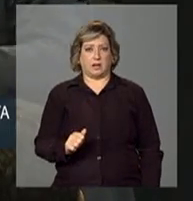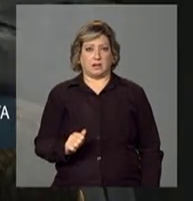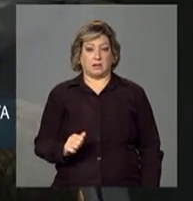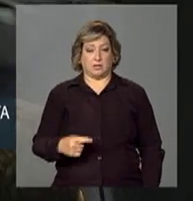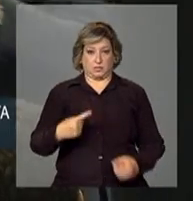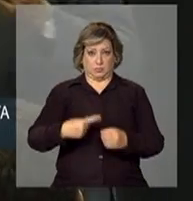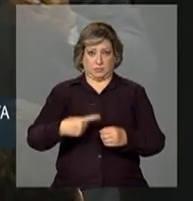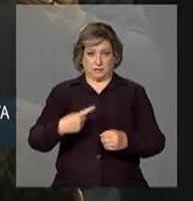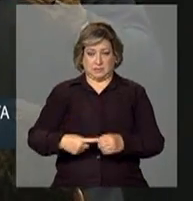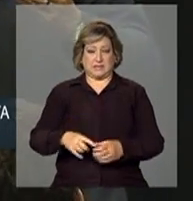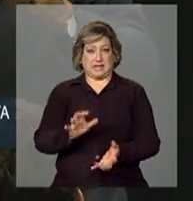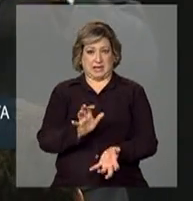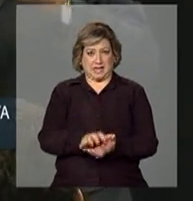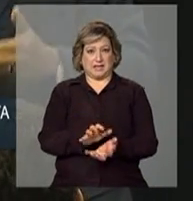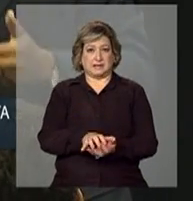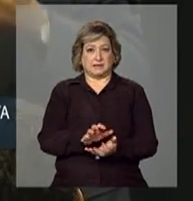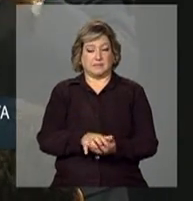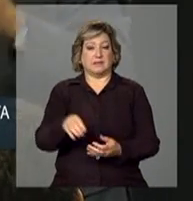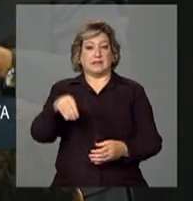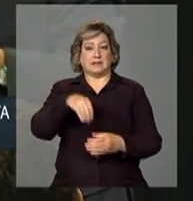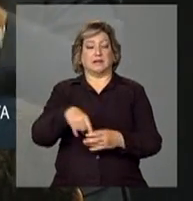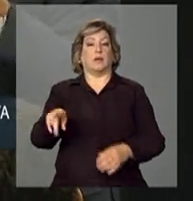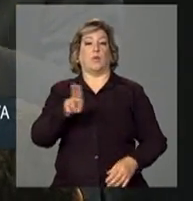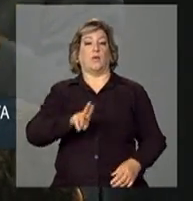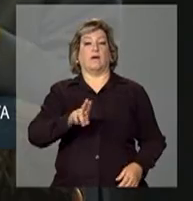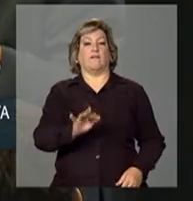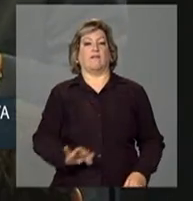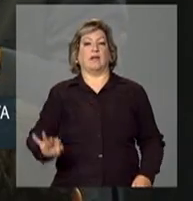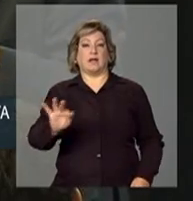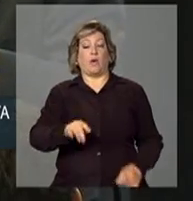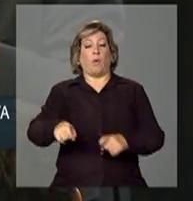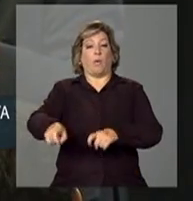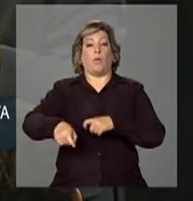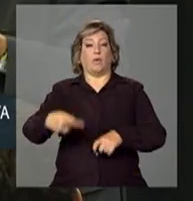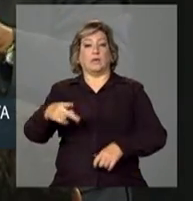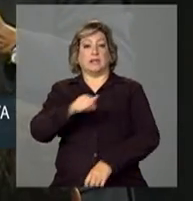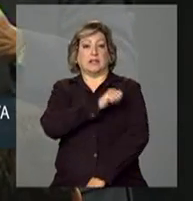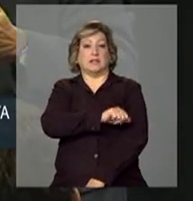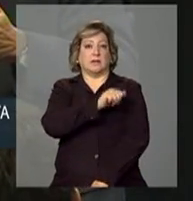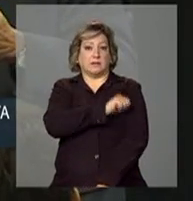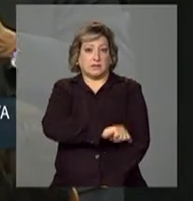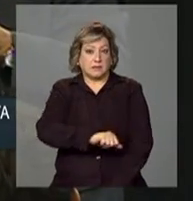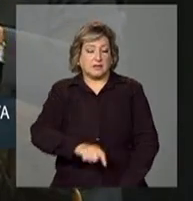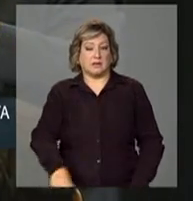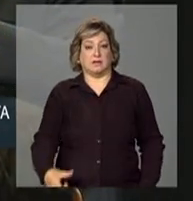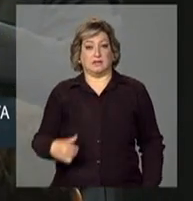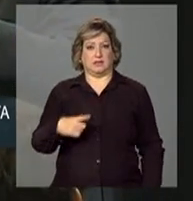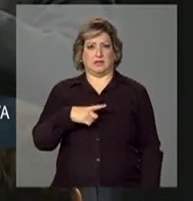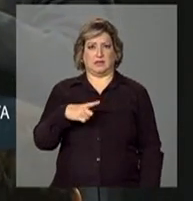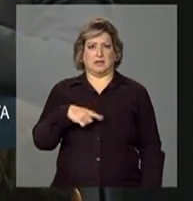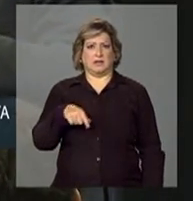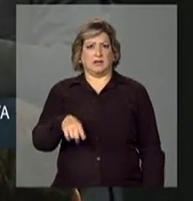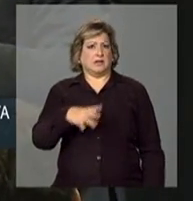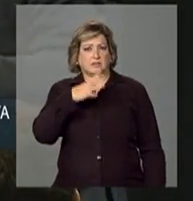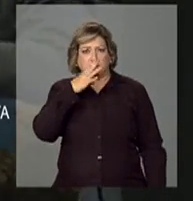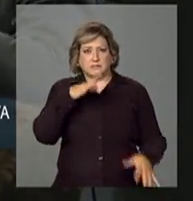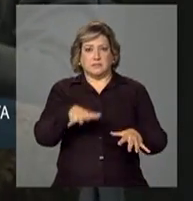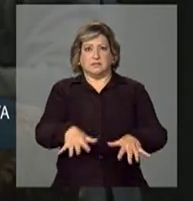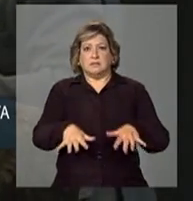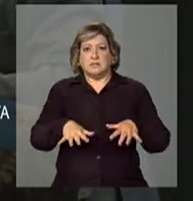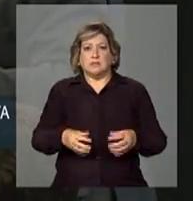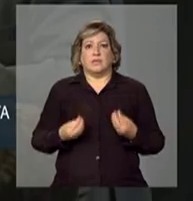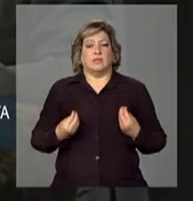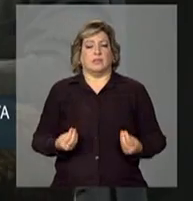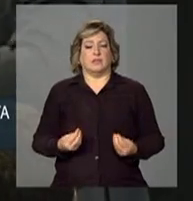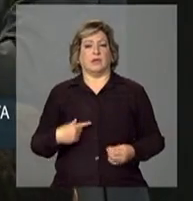de Recife e lá na Universidade Federal Rural do Rio de Janeiro, em Seropédica. Isso é espantoso.